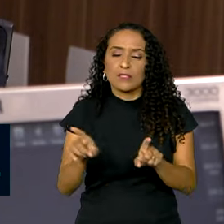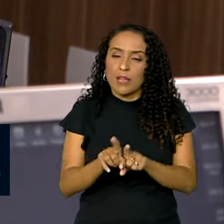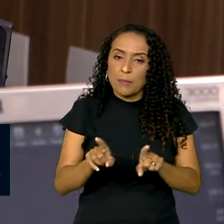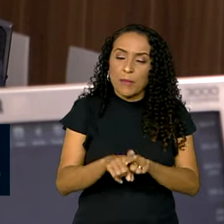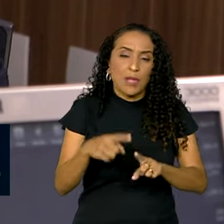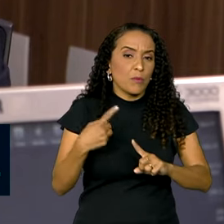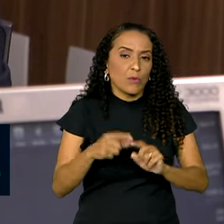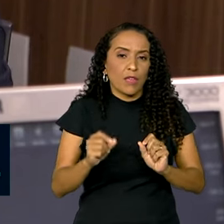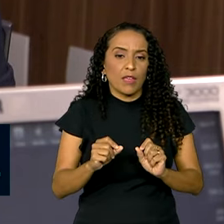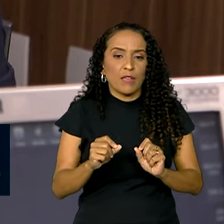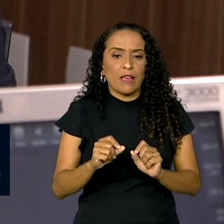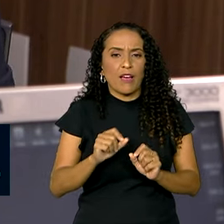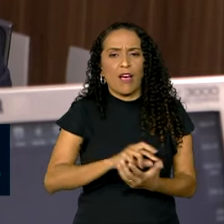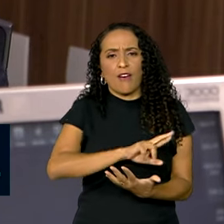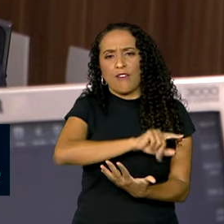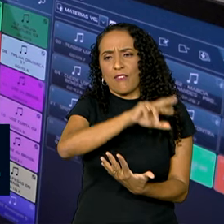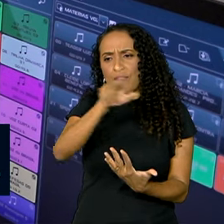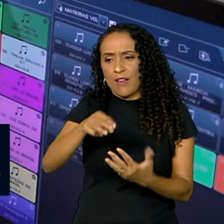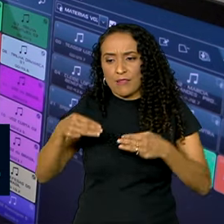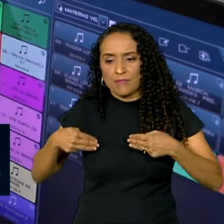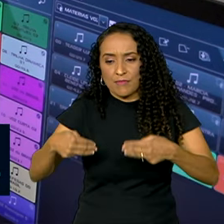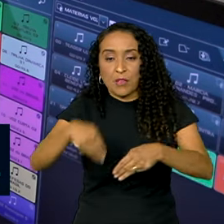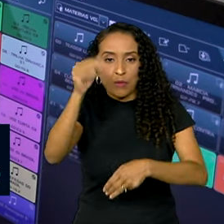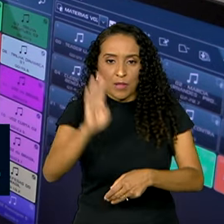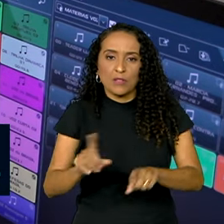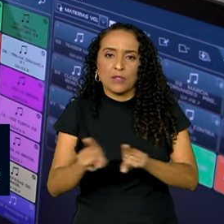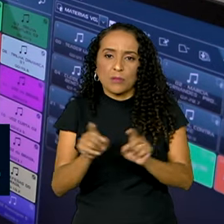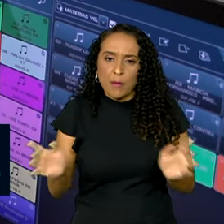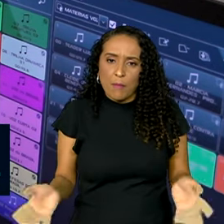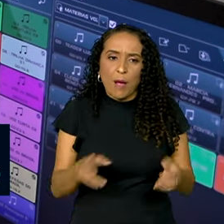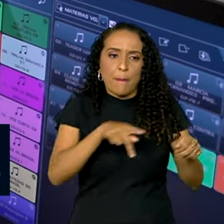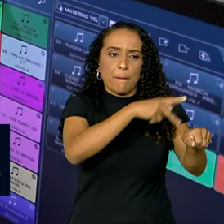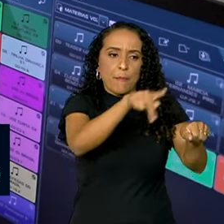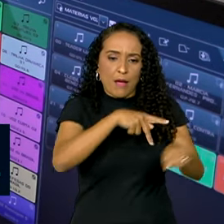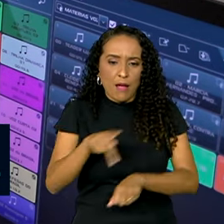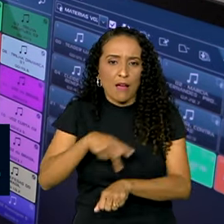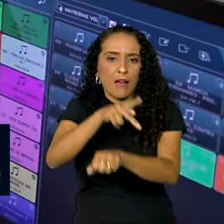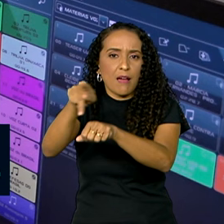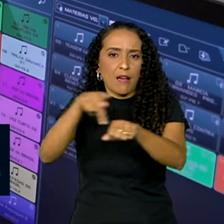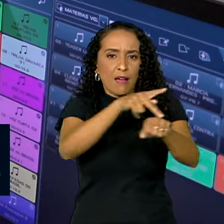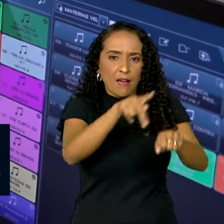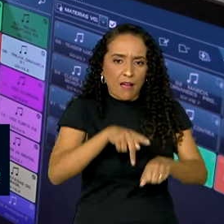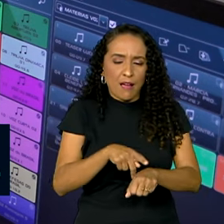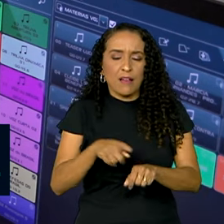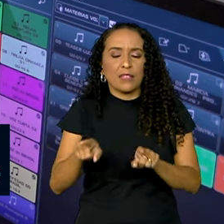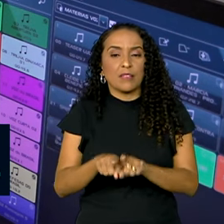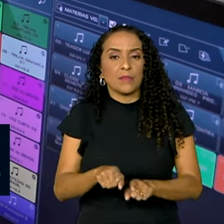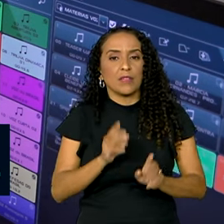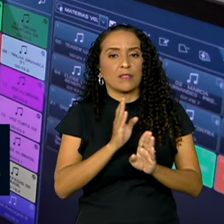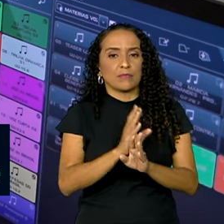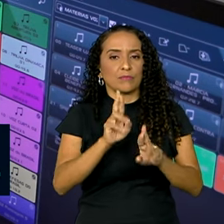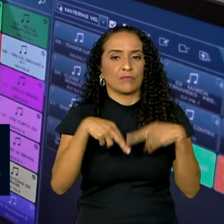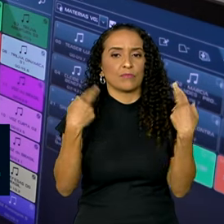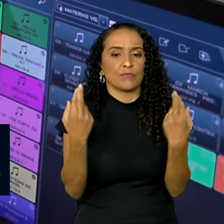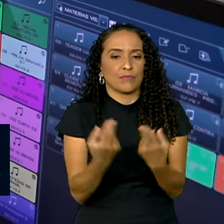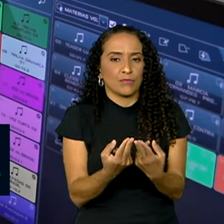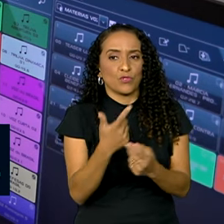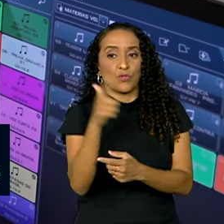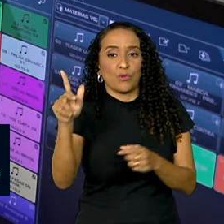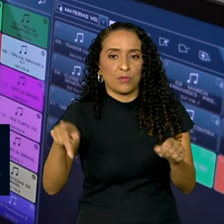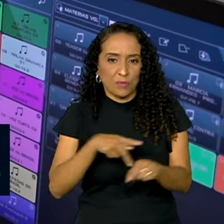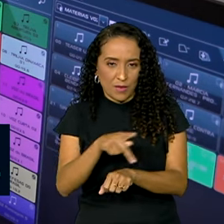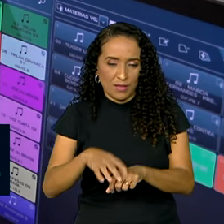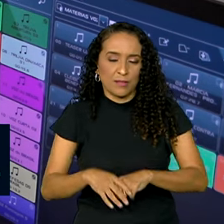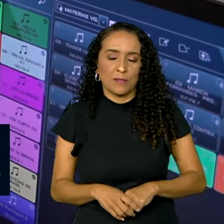fato de que vários ministérios no Brasil promoveram bilaterais né e encontros com os congêneres de outros